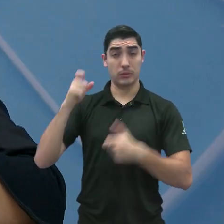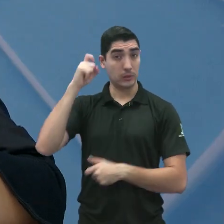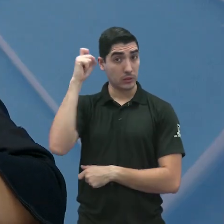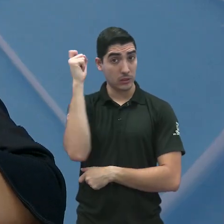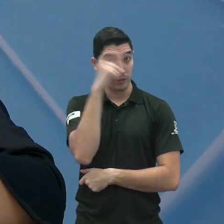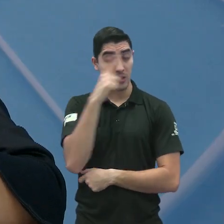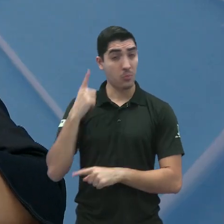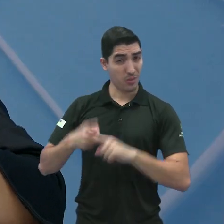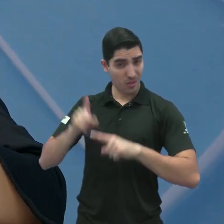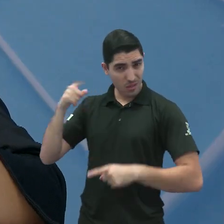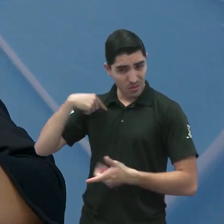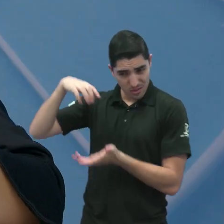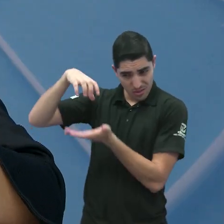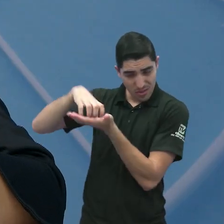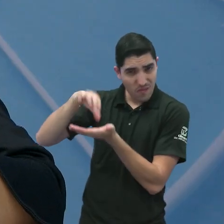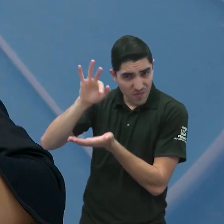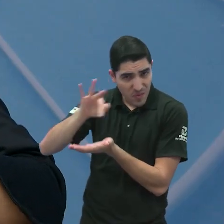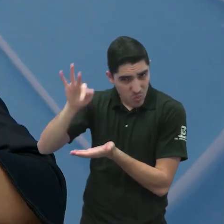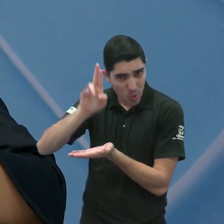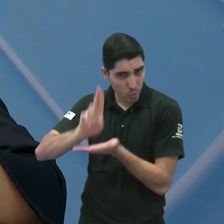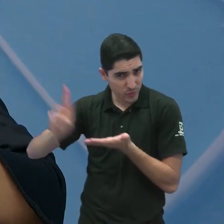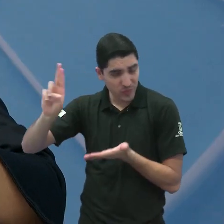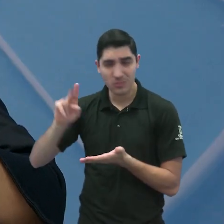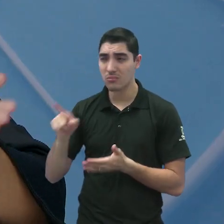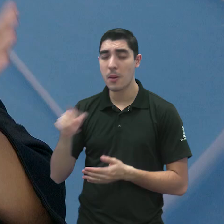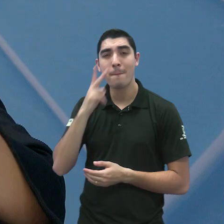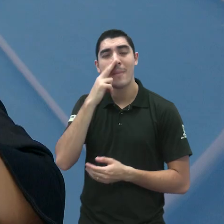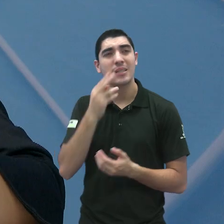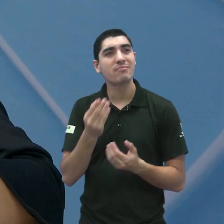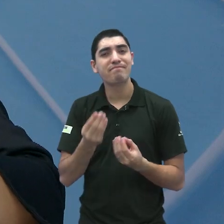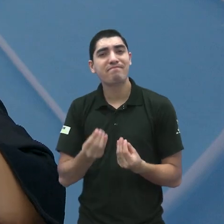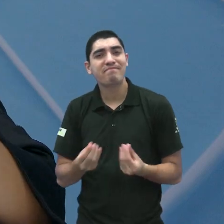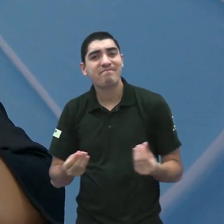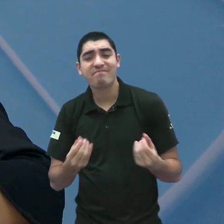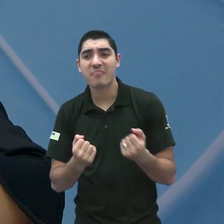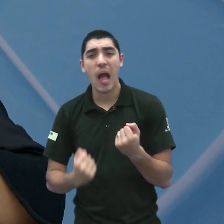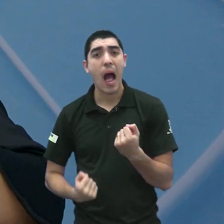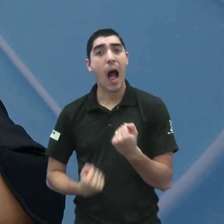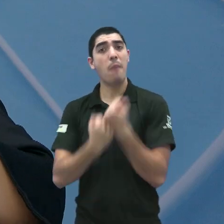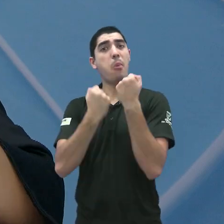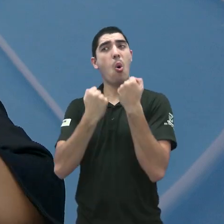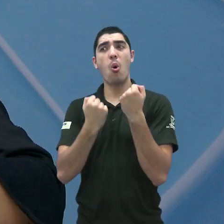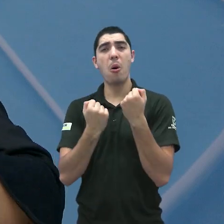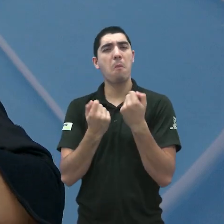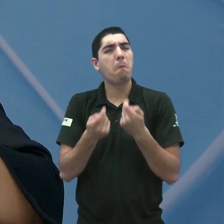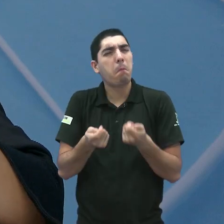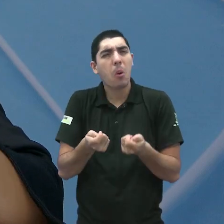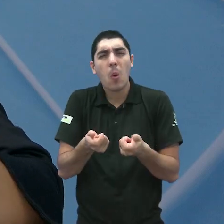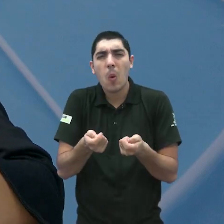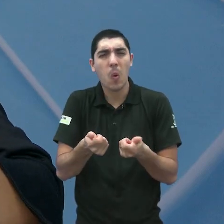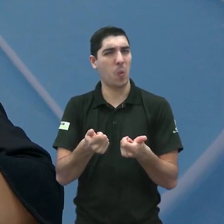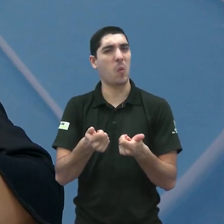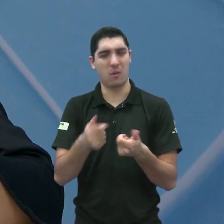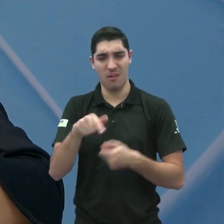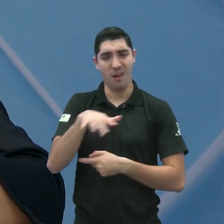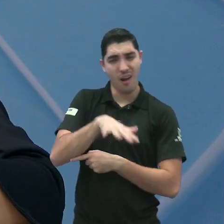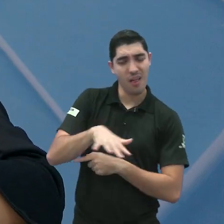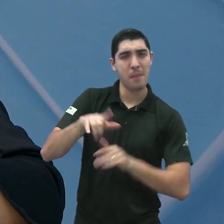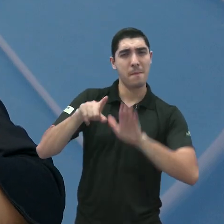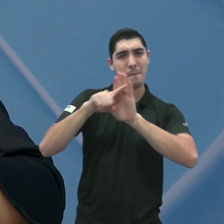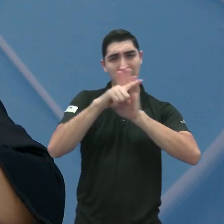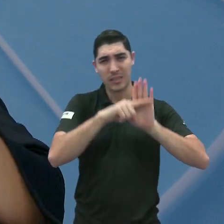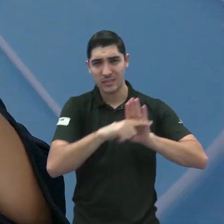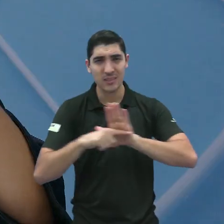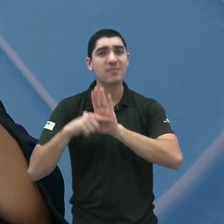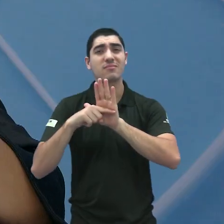universidade nunca teve nenhum tipo de apoio em relação a essa área acadêmica, a área de pesquisa, a área científica. Então,